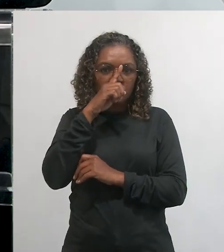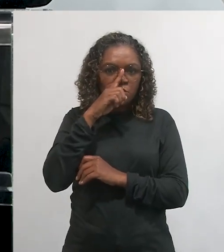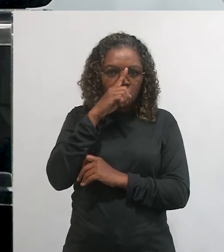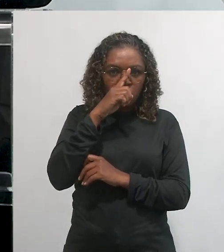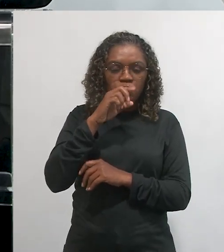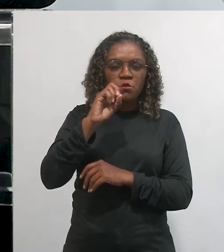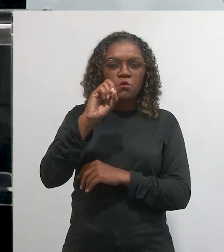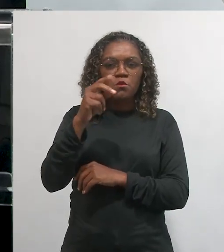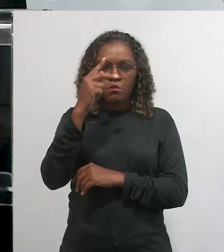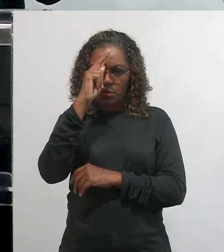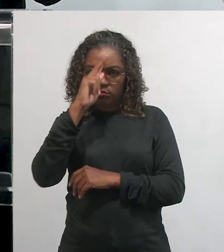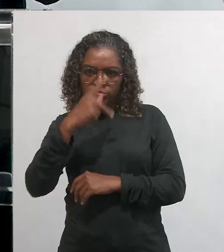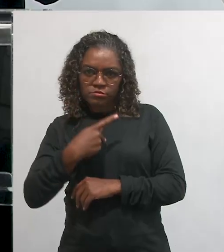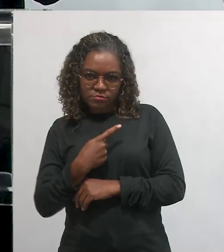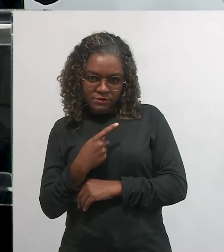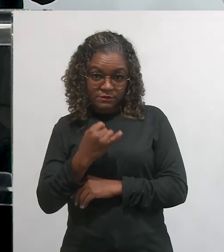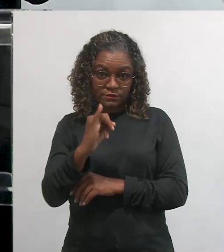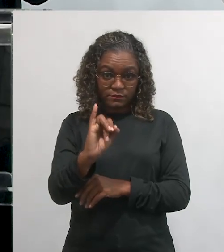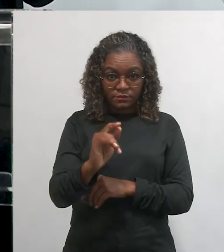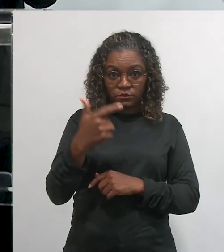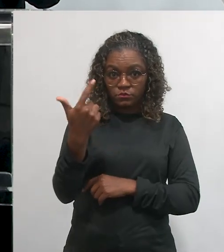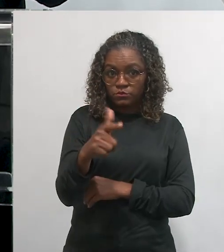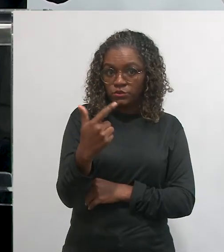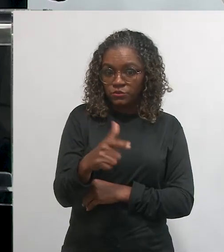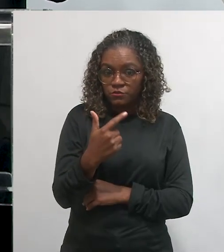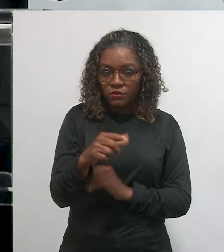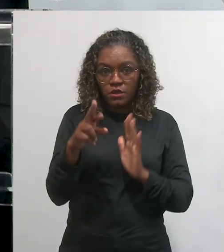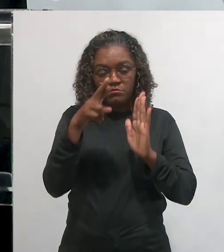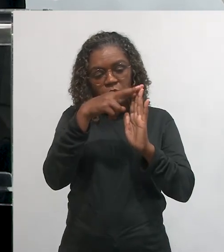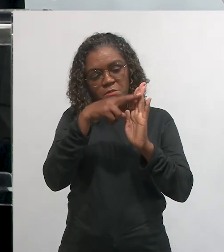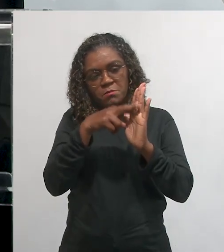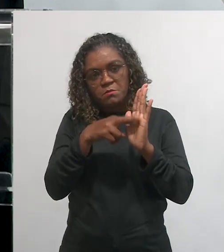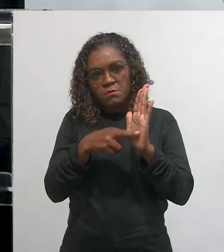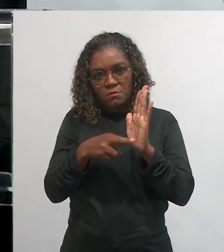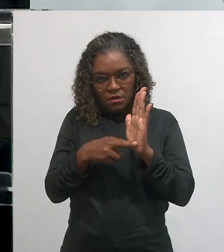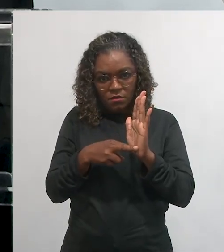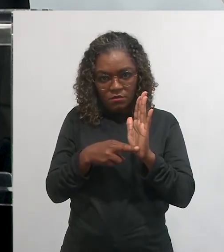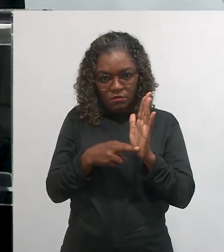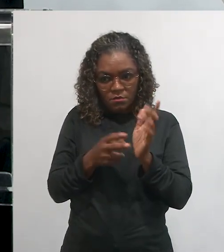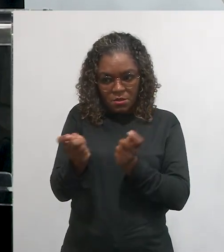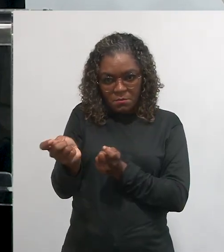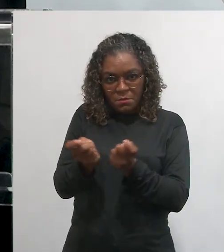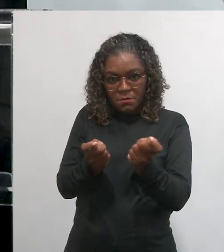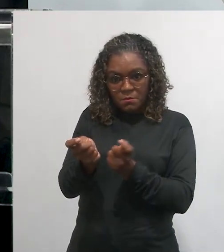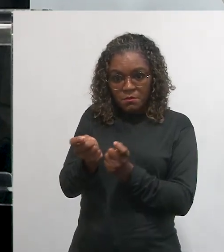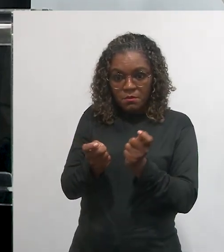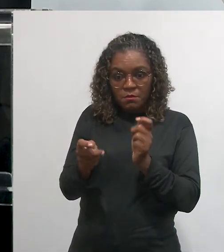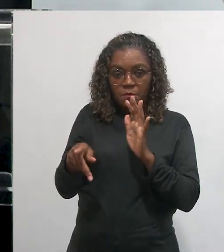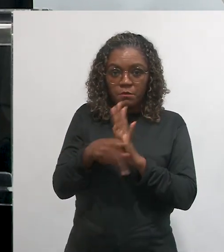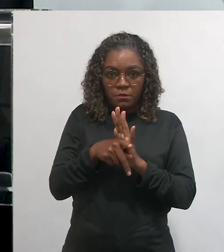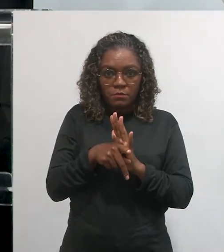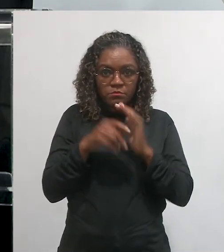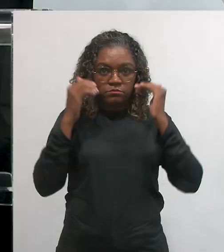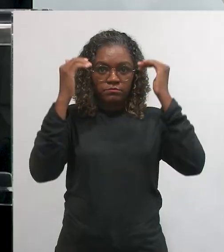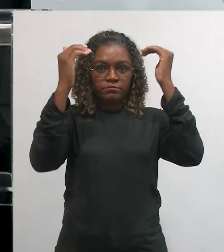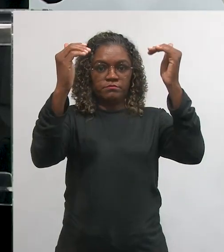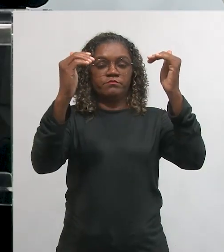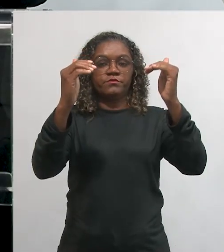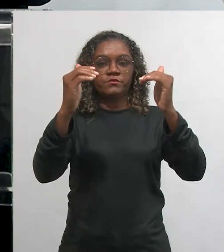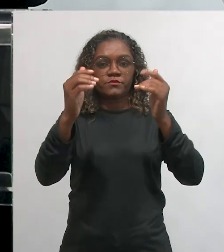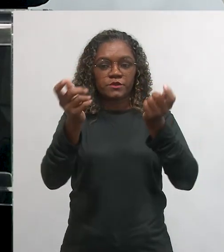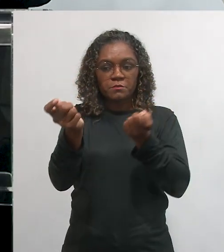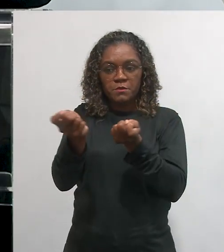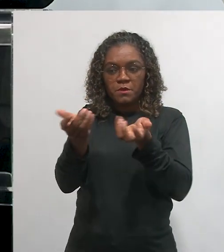houver um regramento do Estado, que o Estado aqui aparece como soberano, para mediar essas